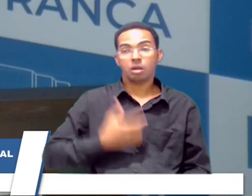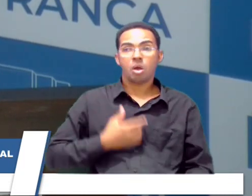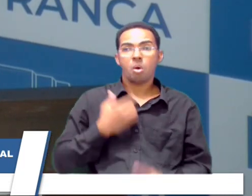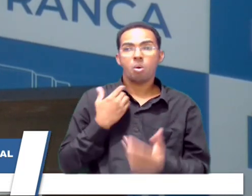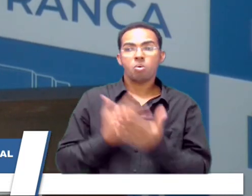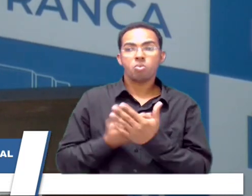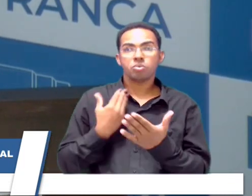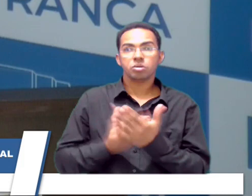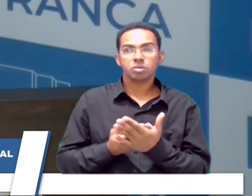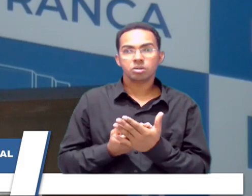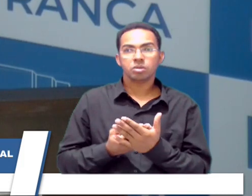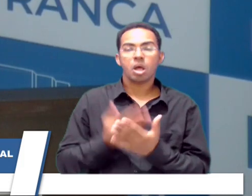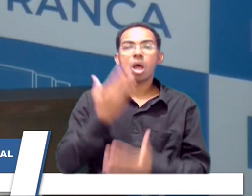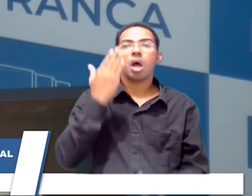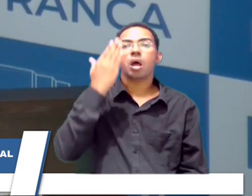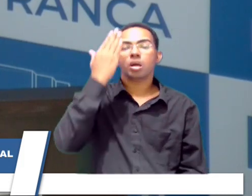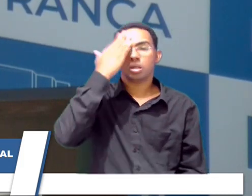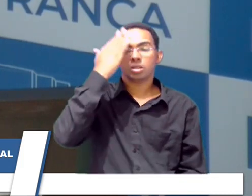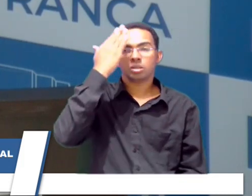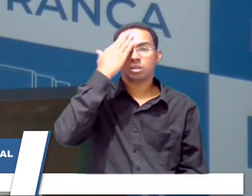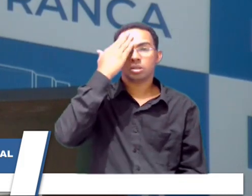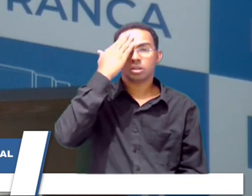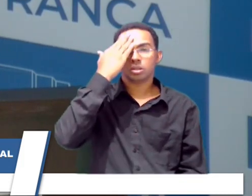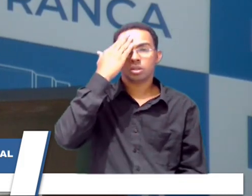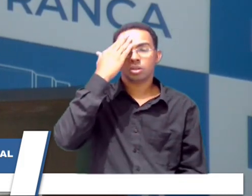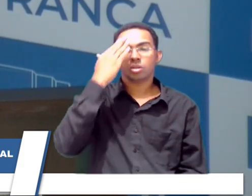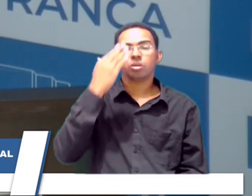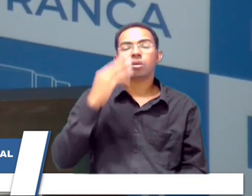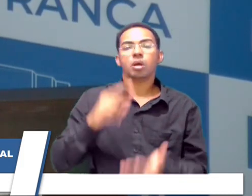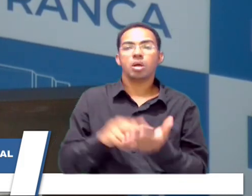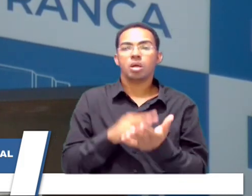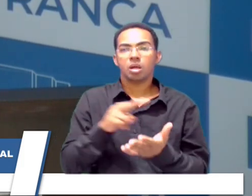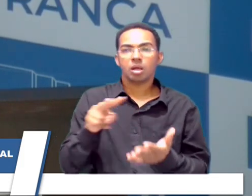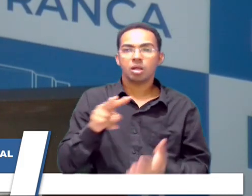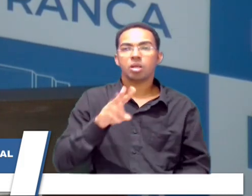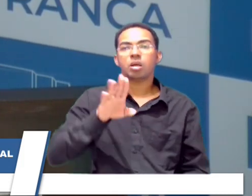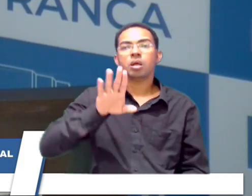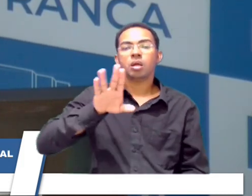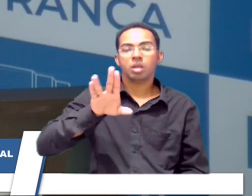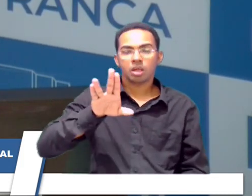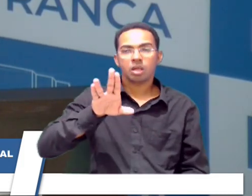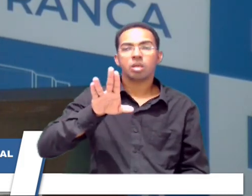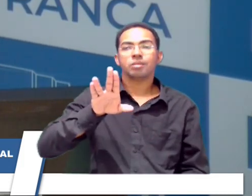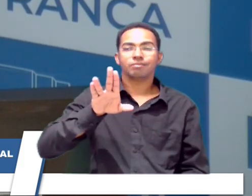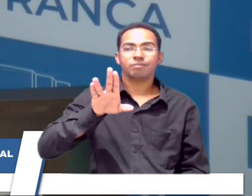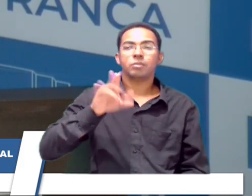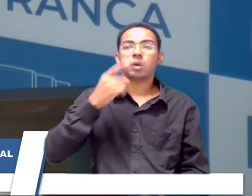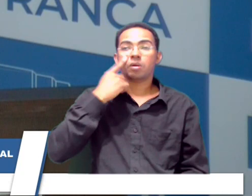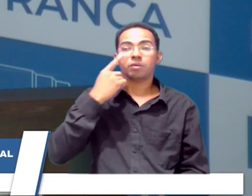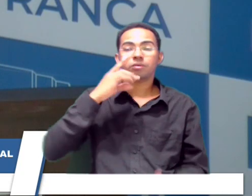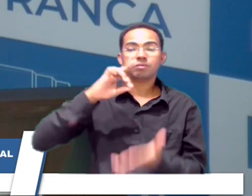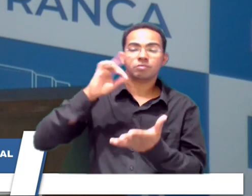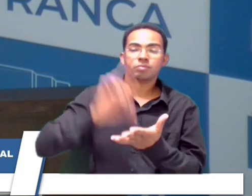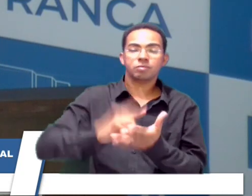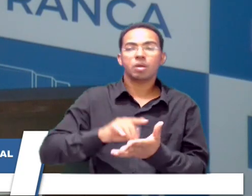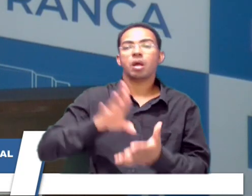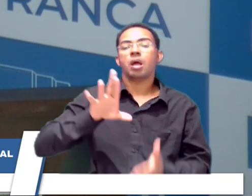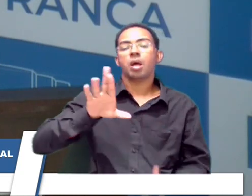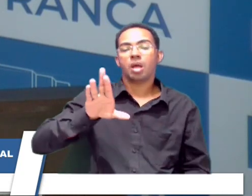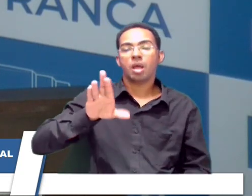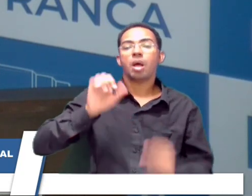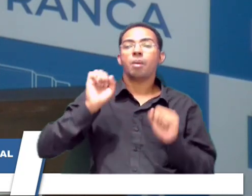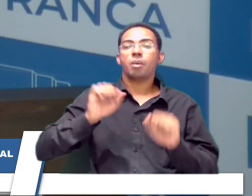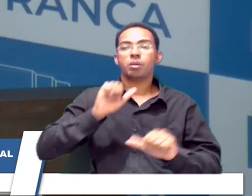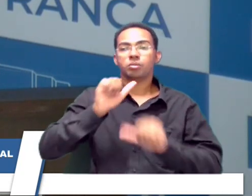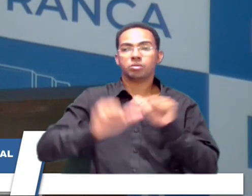estudei e entendi e compreendi os benefícios da cannabis, eu pude ver que realmente a cannabis pode mudar